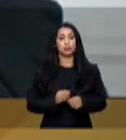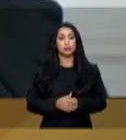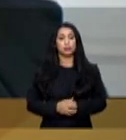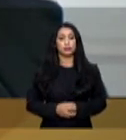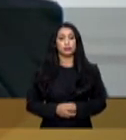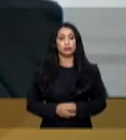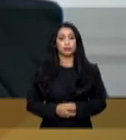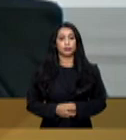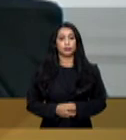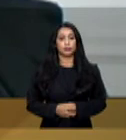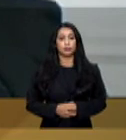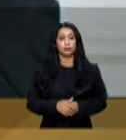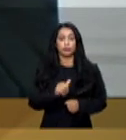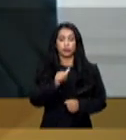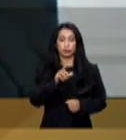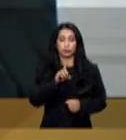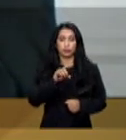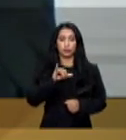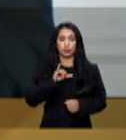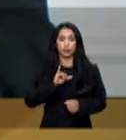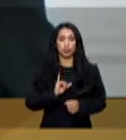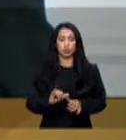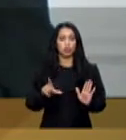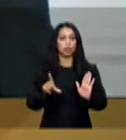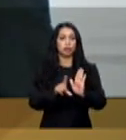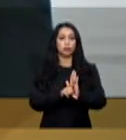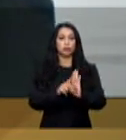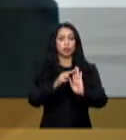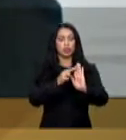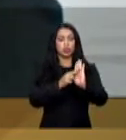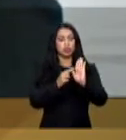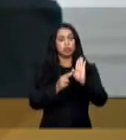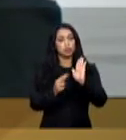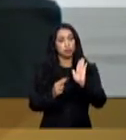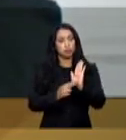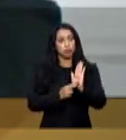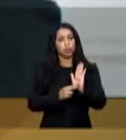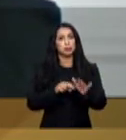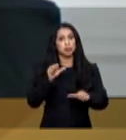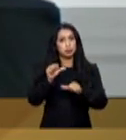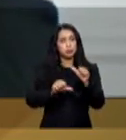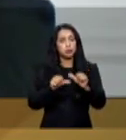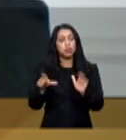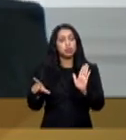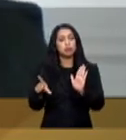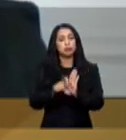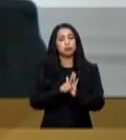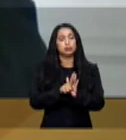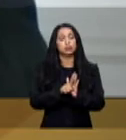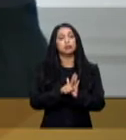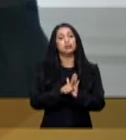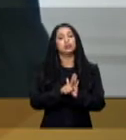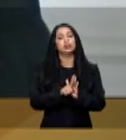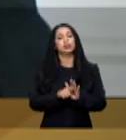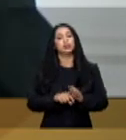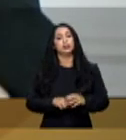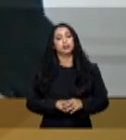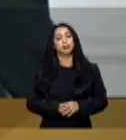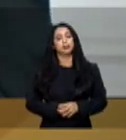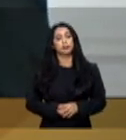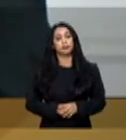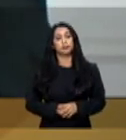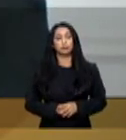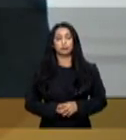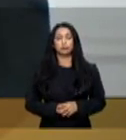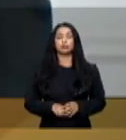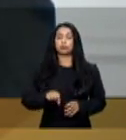de inconstitucionalidade de uma lei, de um ato normativo, e no caso aqui da alteração legislativa em sede do